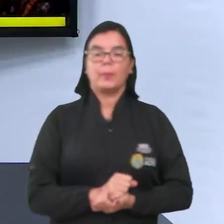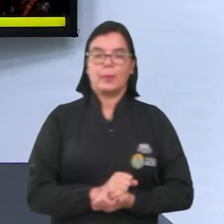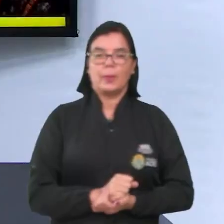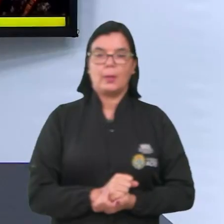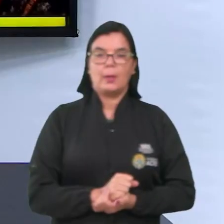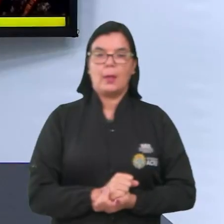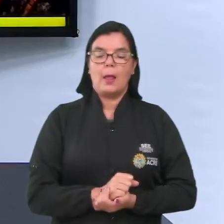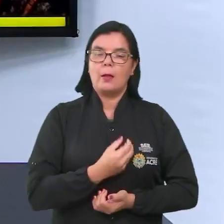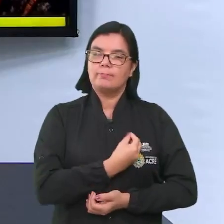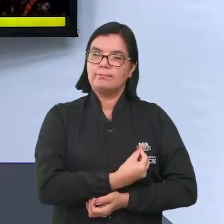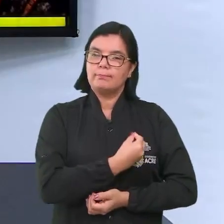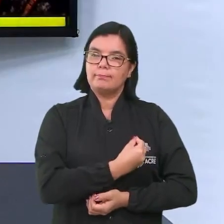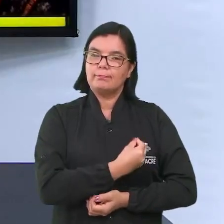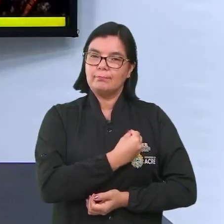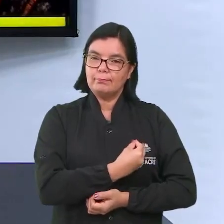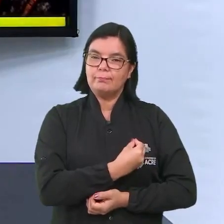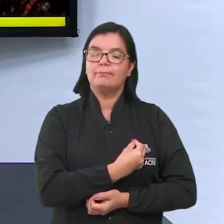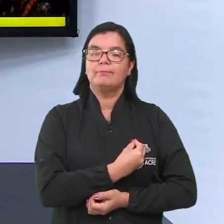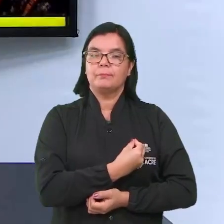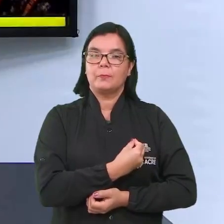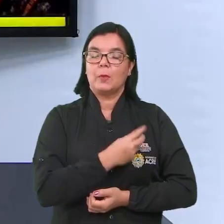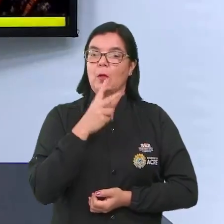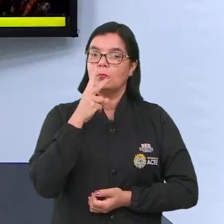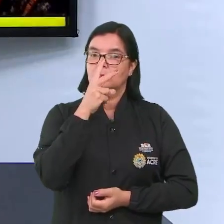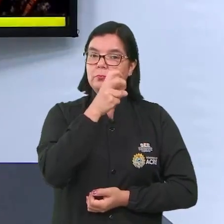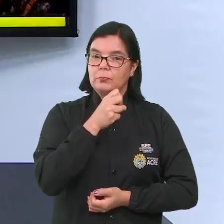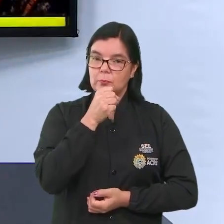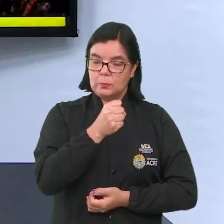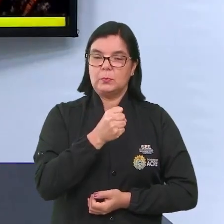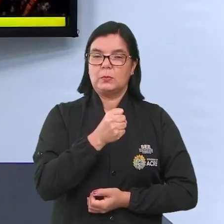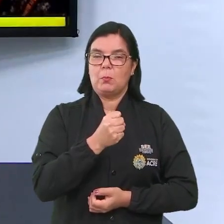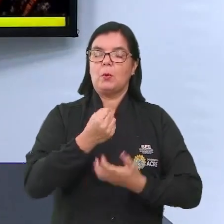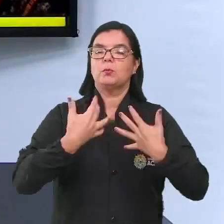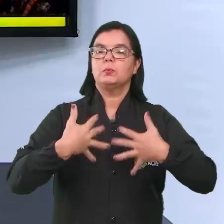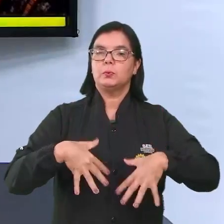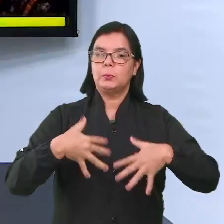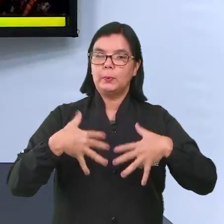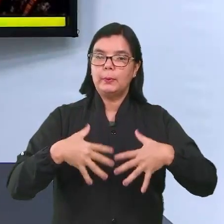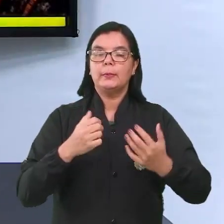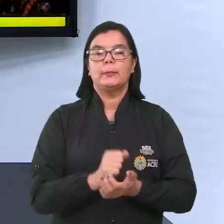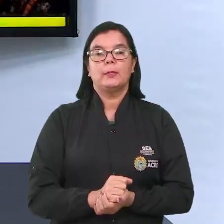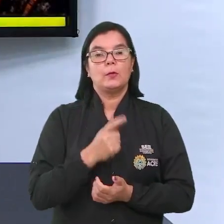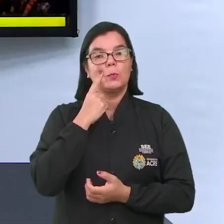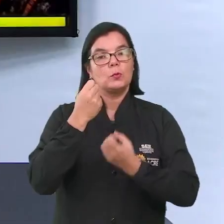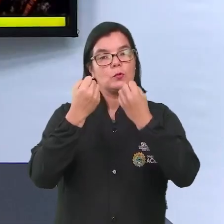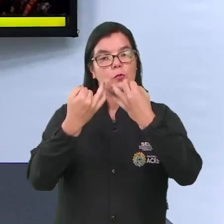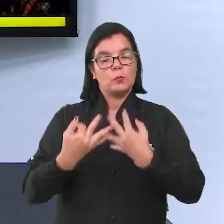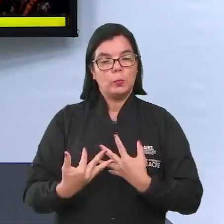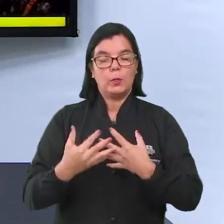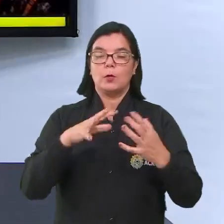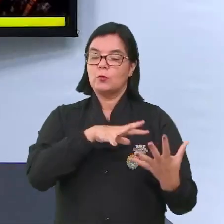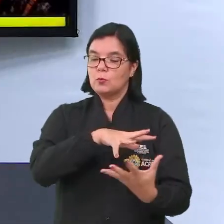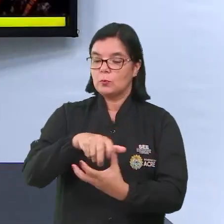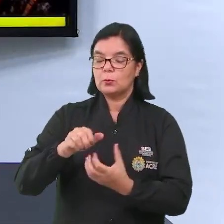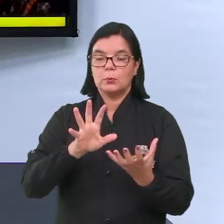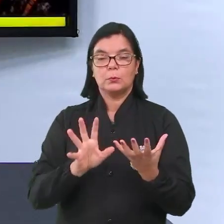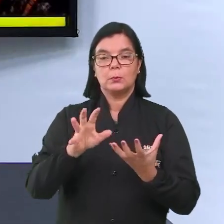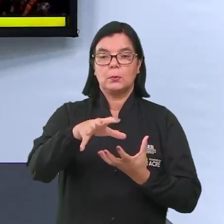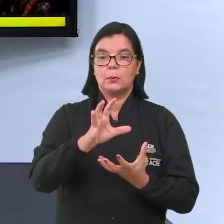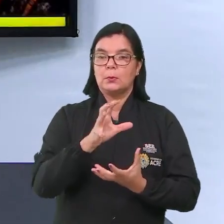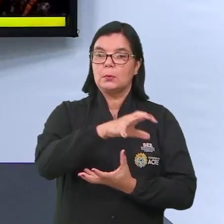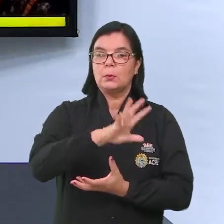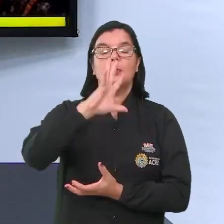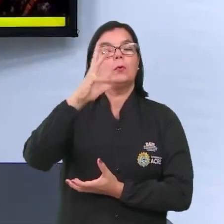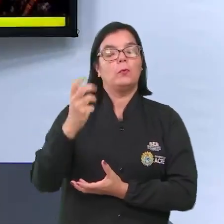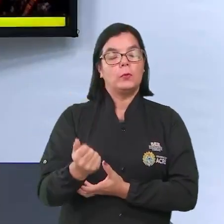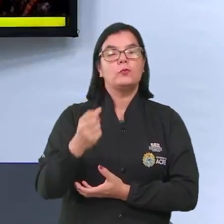muito presente e ela é muito forte, ela é muito intensa, né? Quando a gente fala de continente africano, a gente já